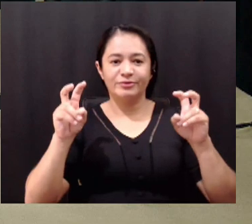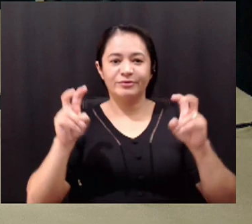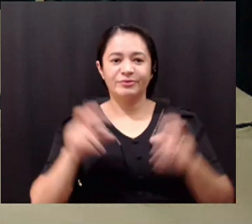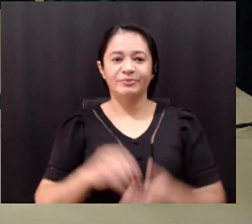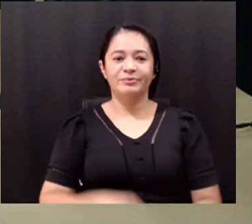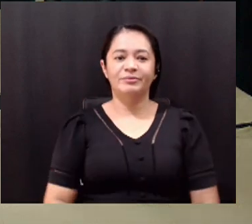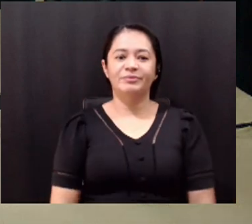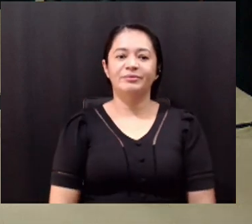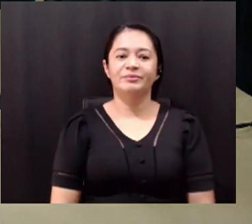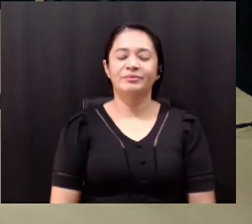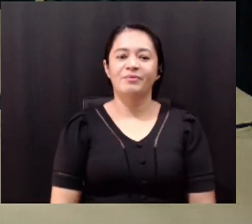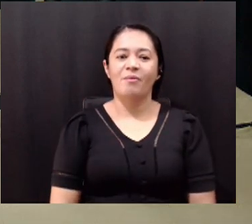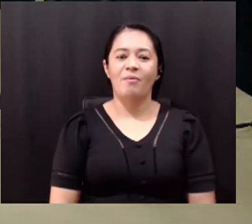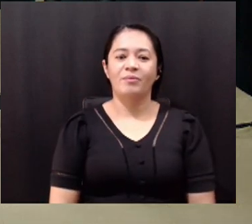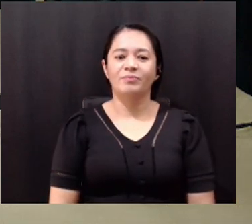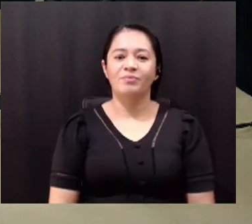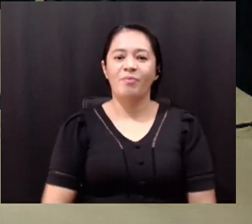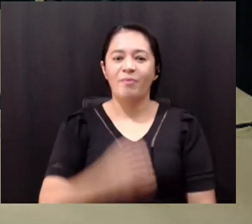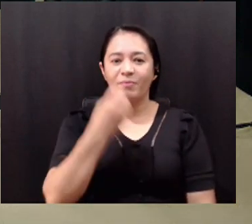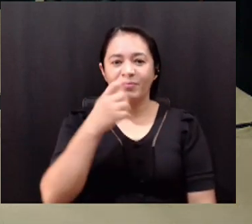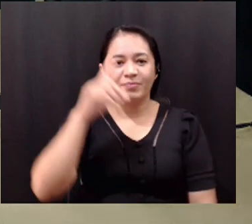Aninha? Bom dia para você.